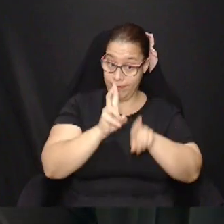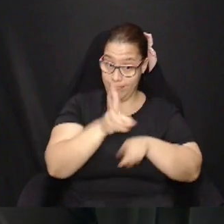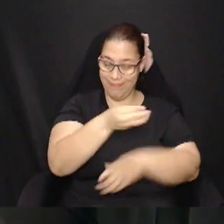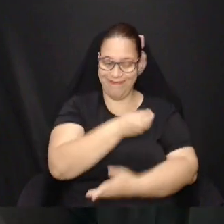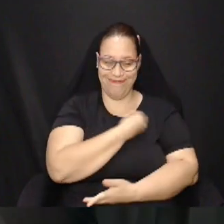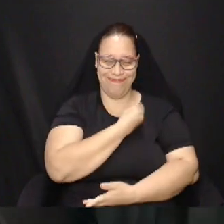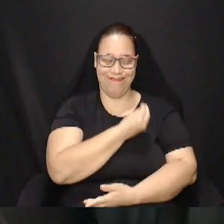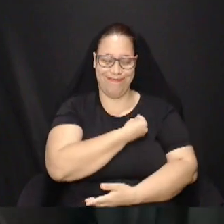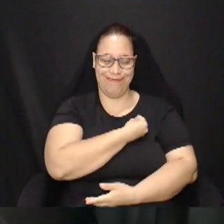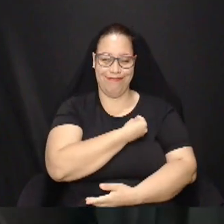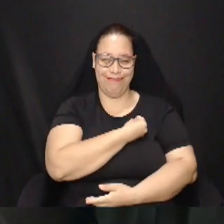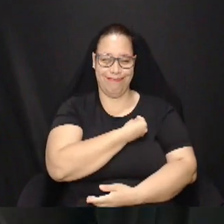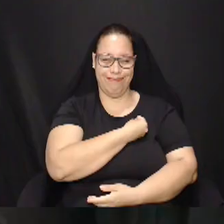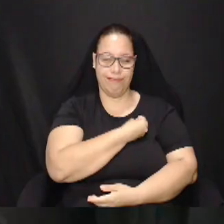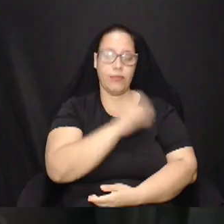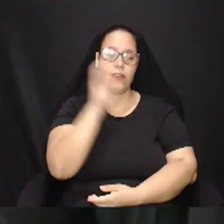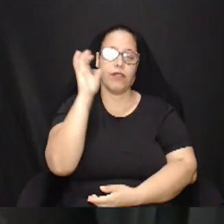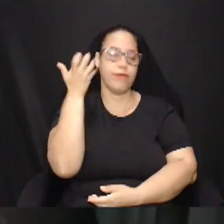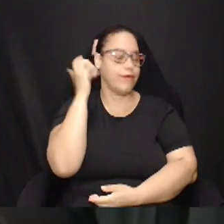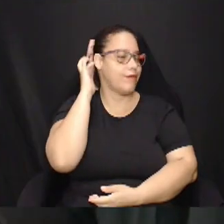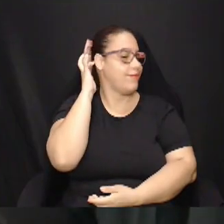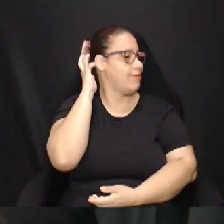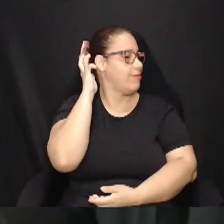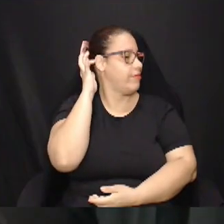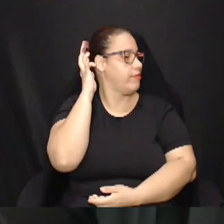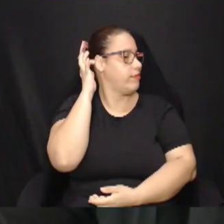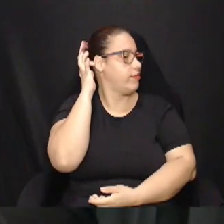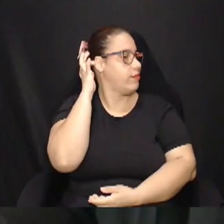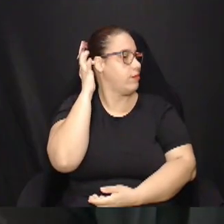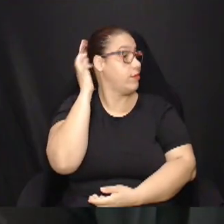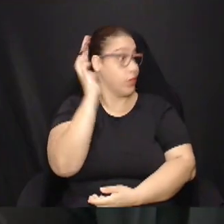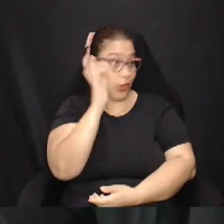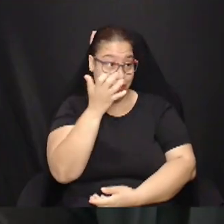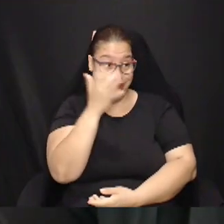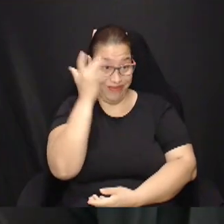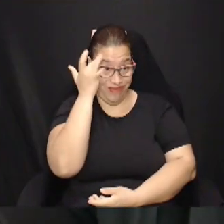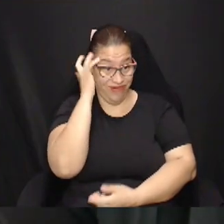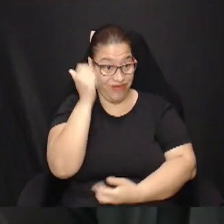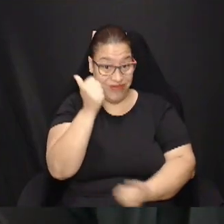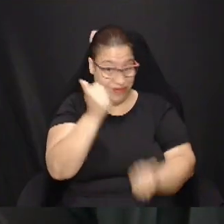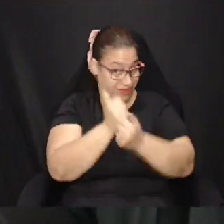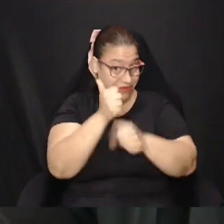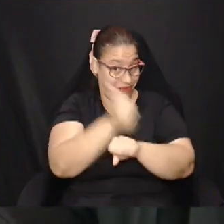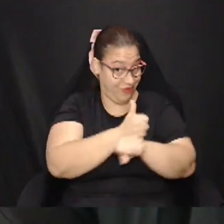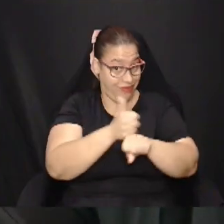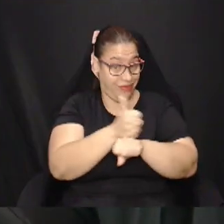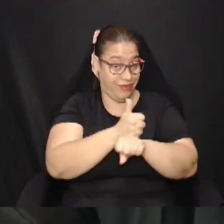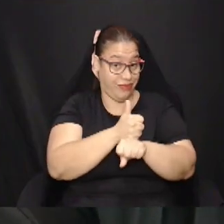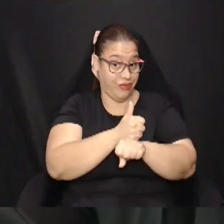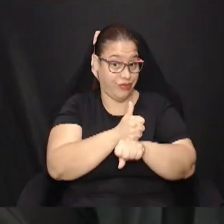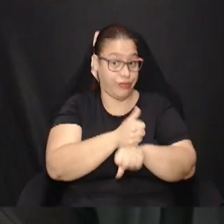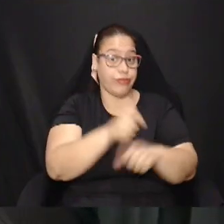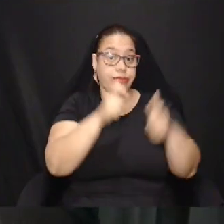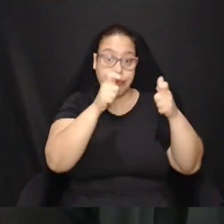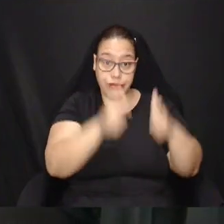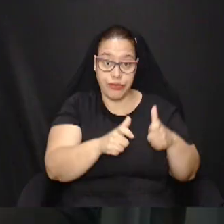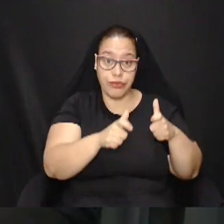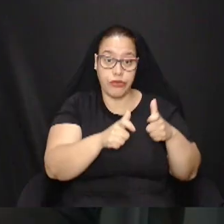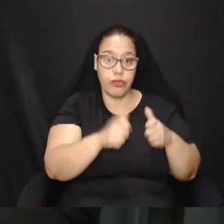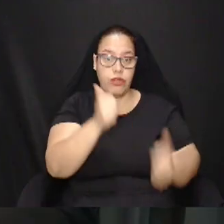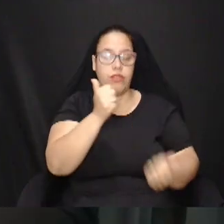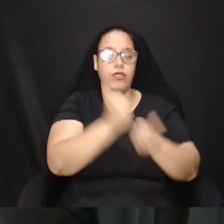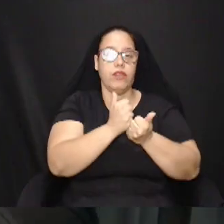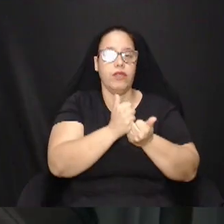está acontecendo enquanto esse processo está acontecendo. Acho que o suporte profissional, ele viabiliza esse lugar, e a rede de apoio vai